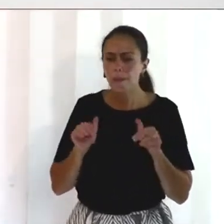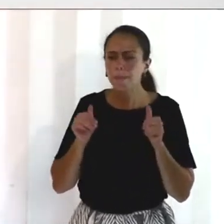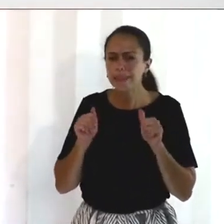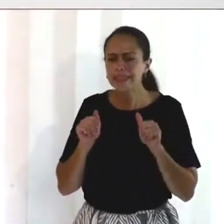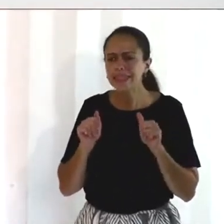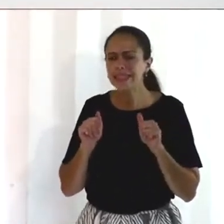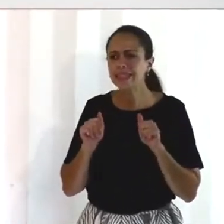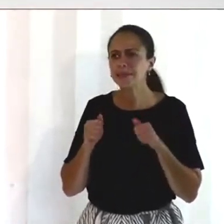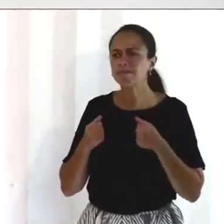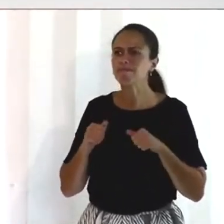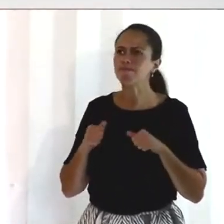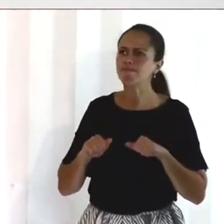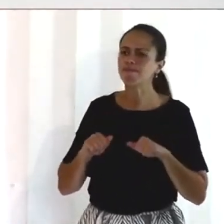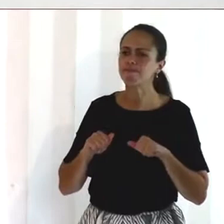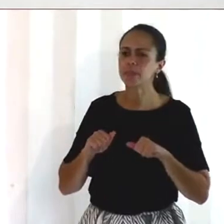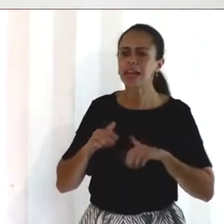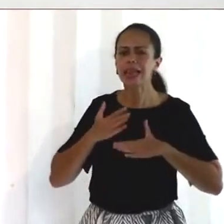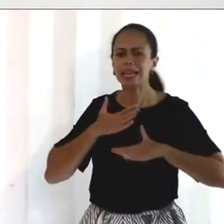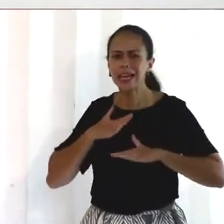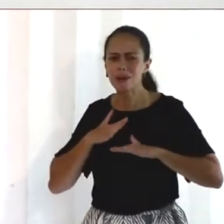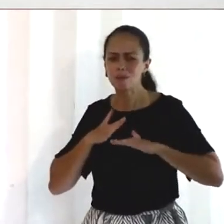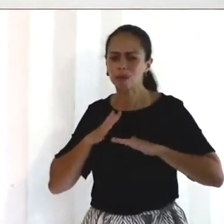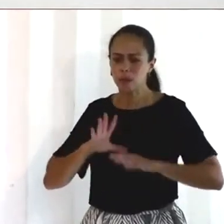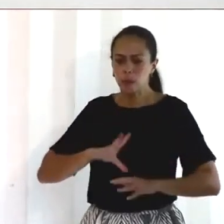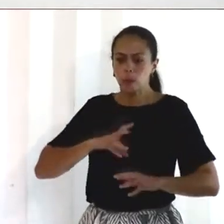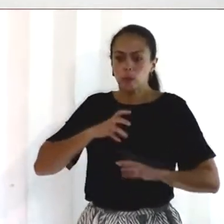das maneiras de dominar a ira é